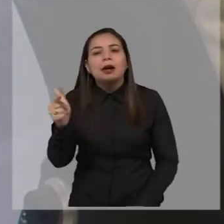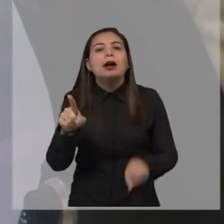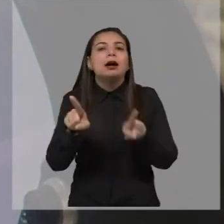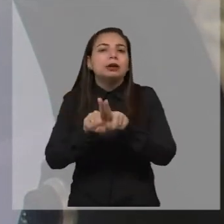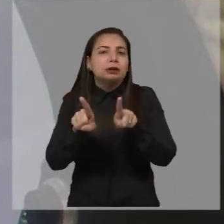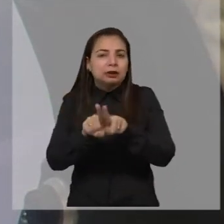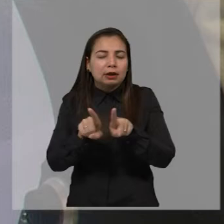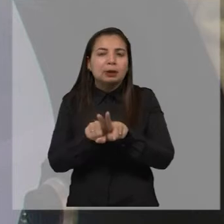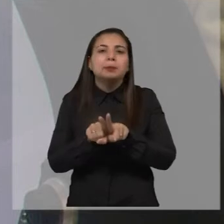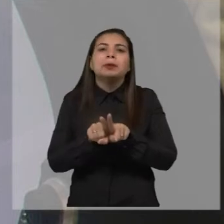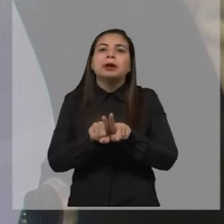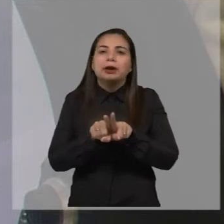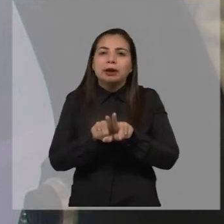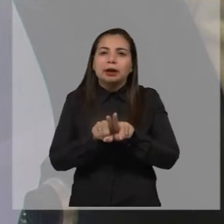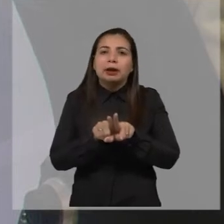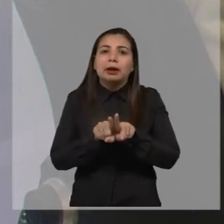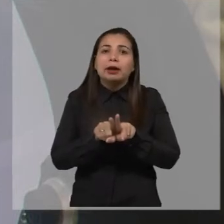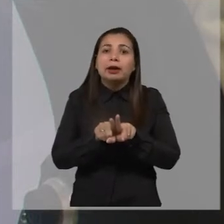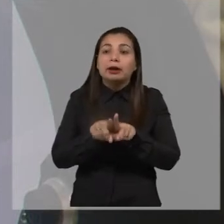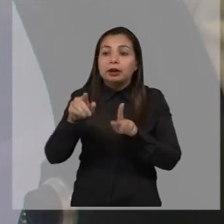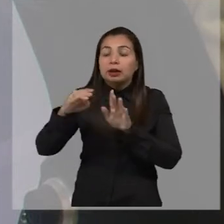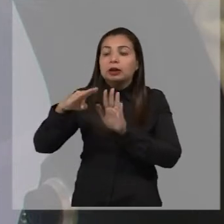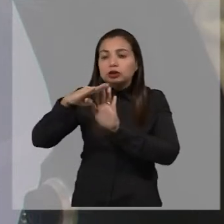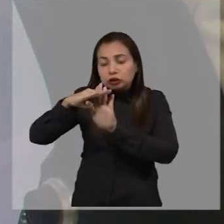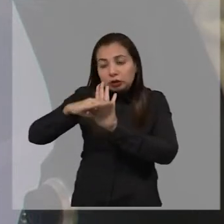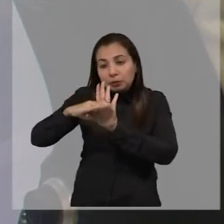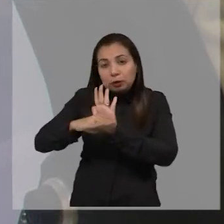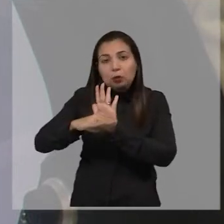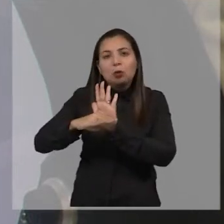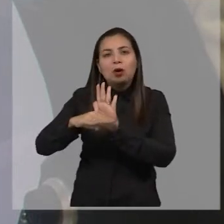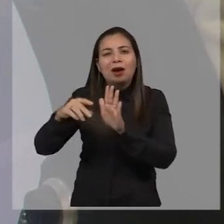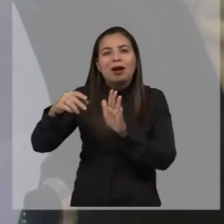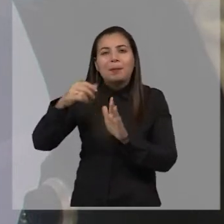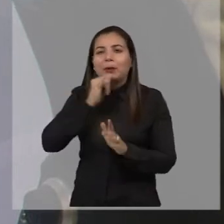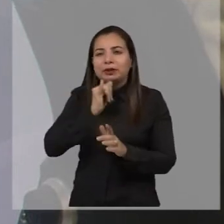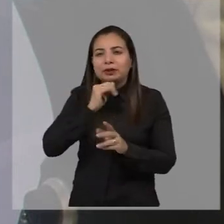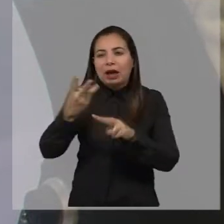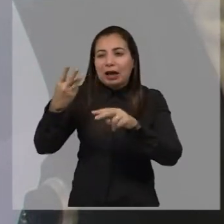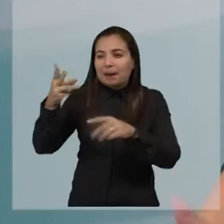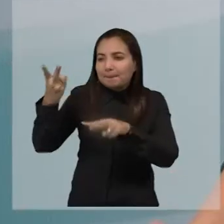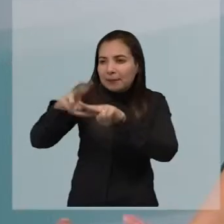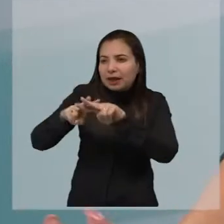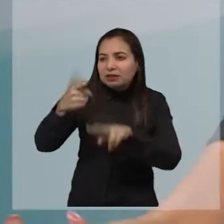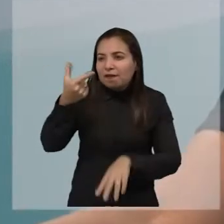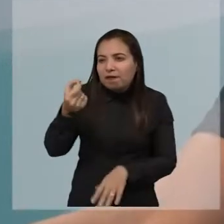que não necessariamente envolvem a remissão de pena, né? Mas que trazem o preso para